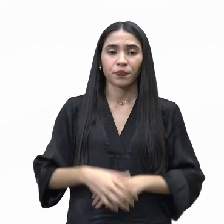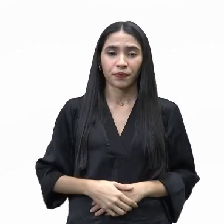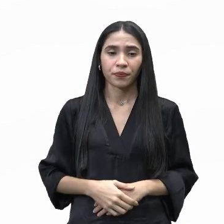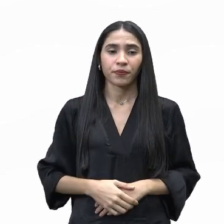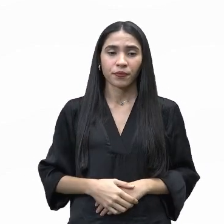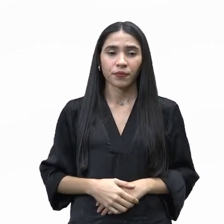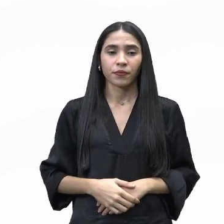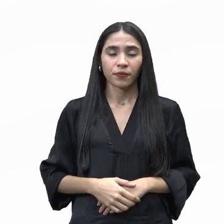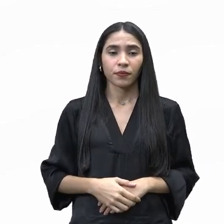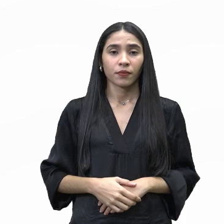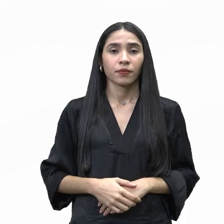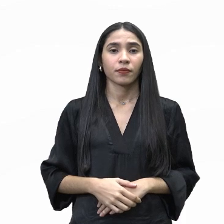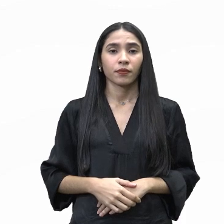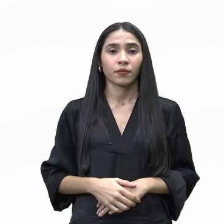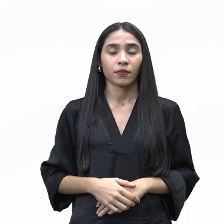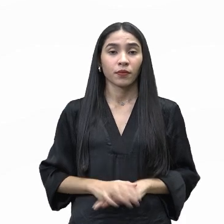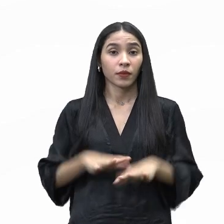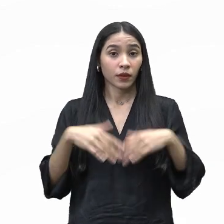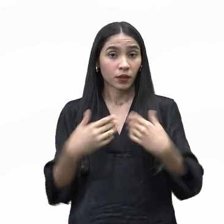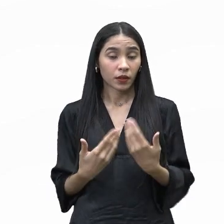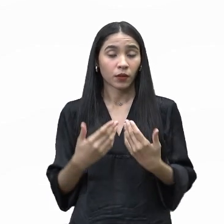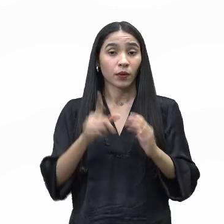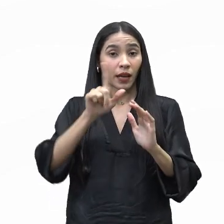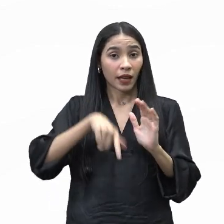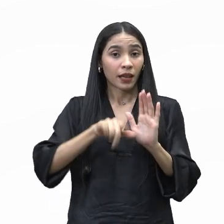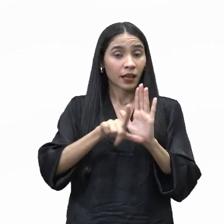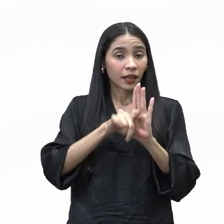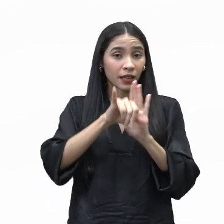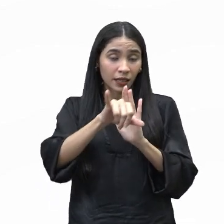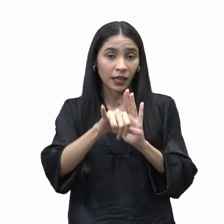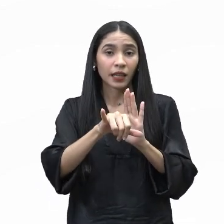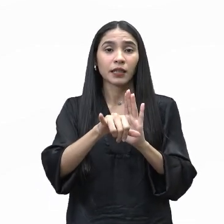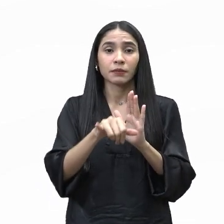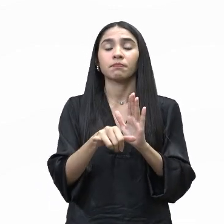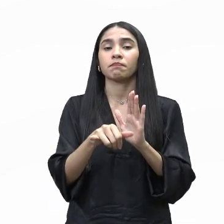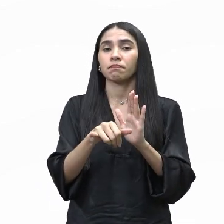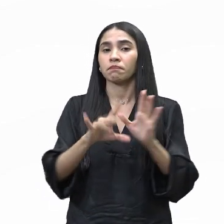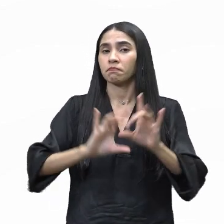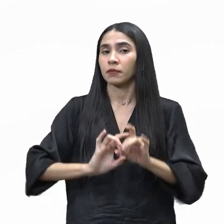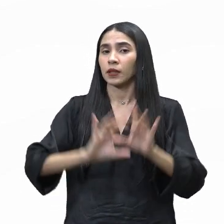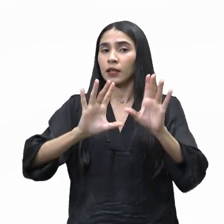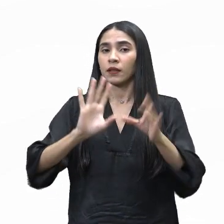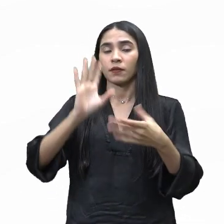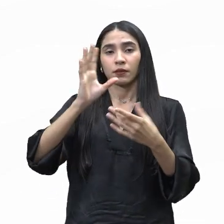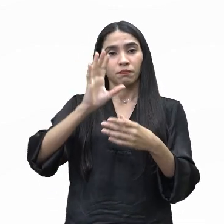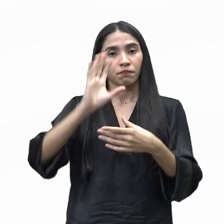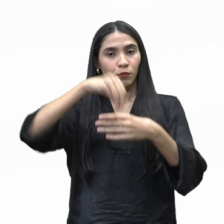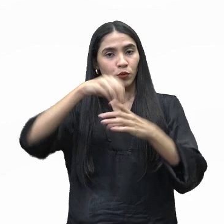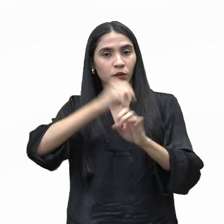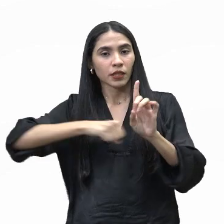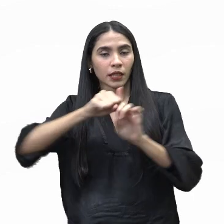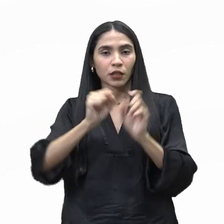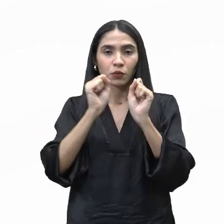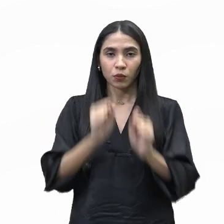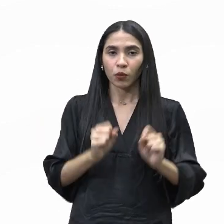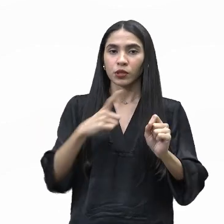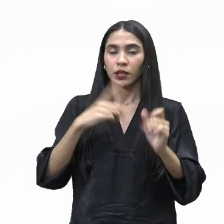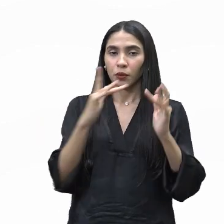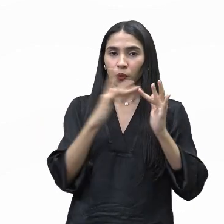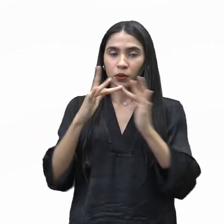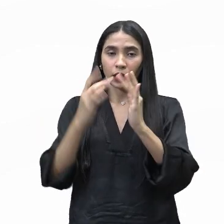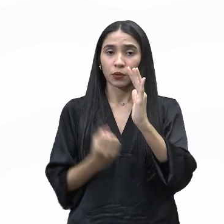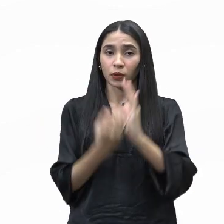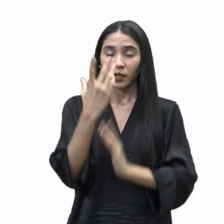né? Então, vejam, são leis que estão aí na sociedade, né? Foram leis que foram criadas